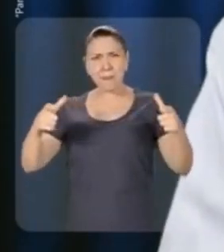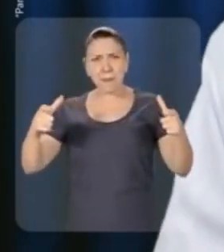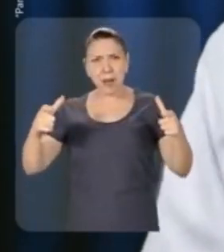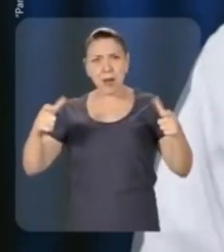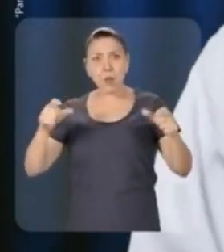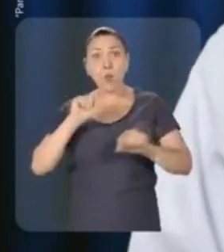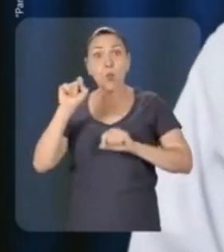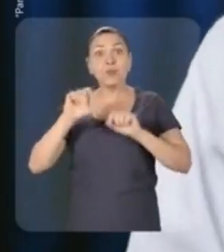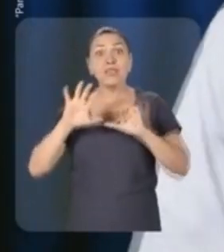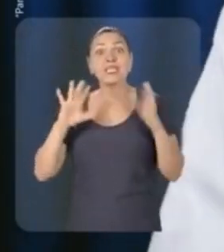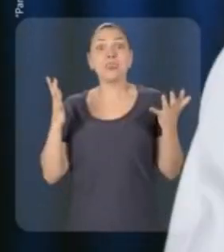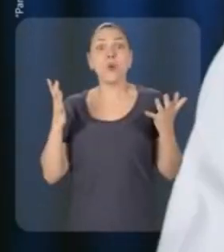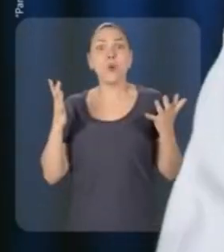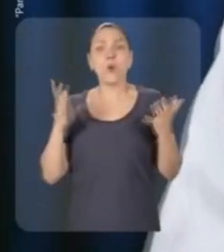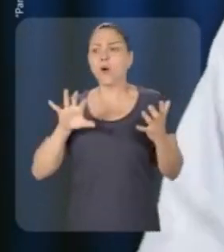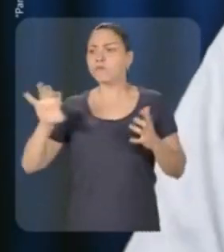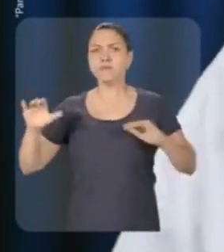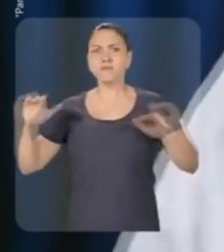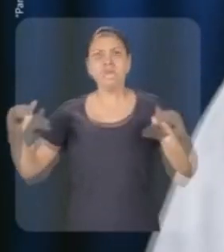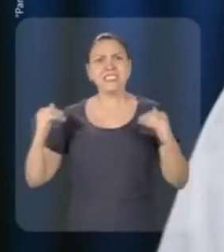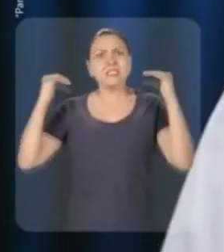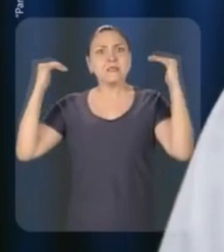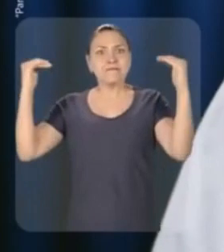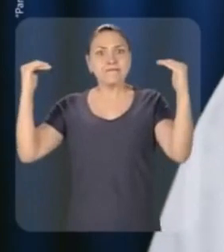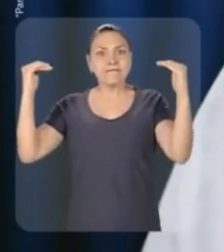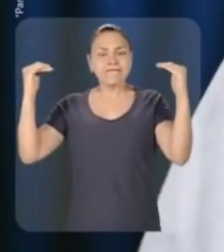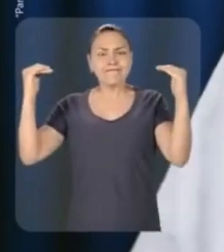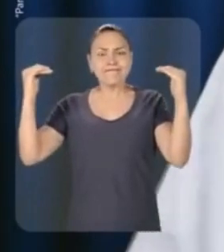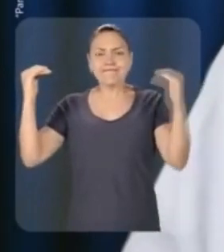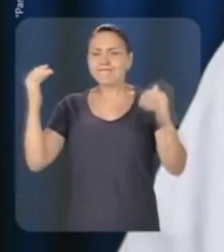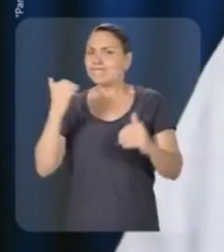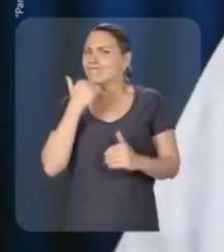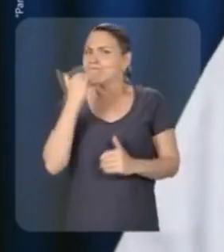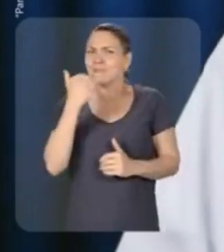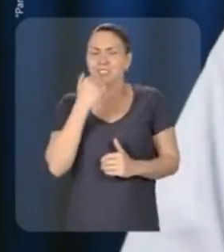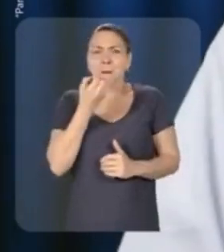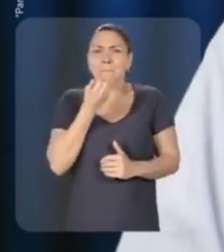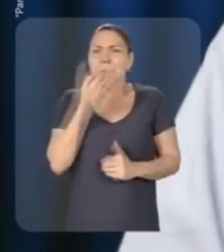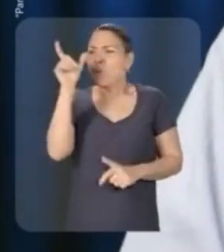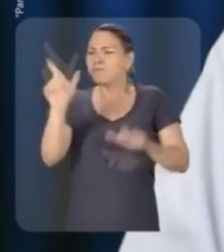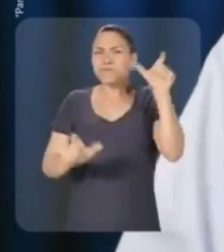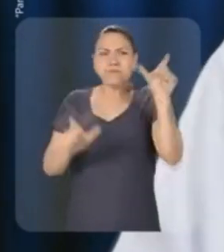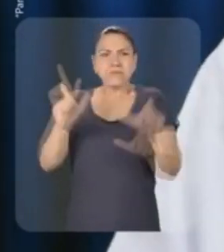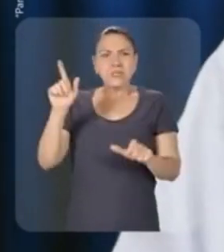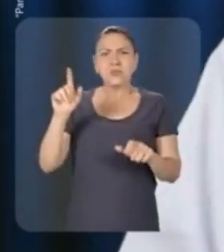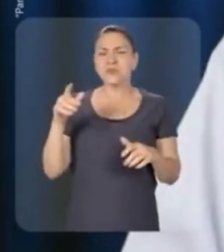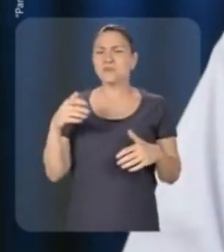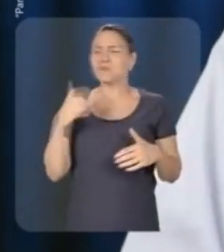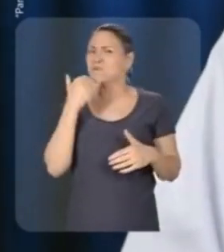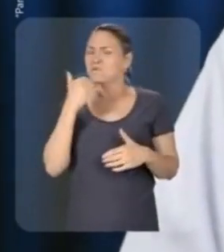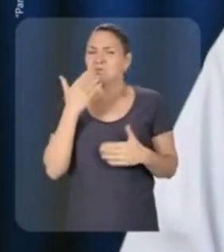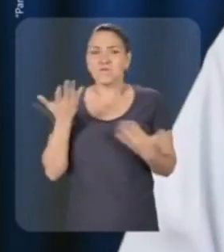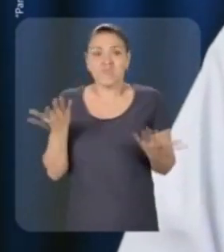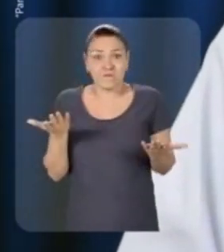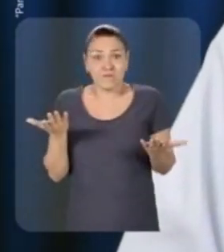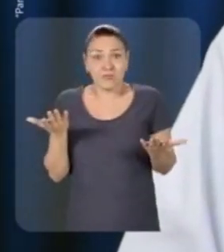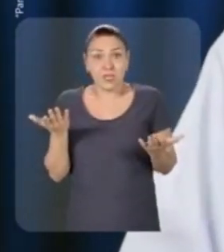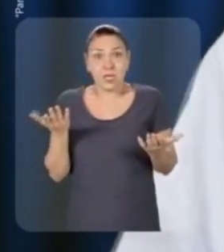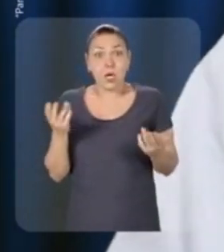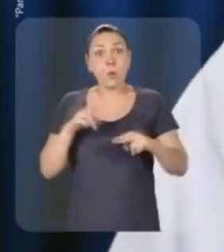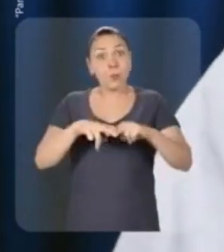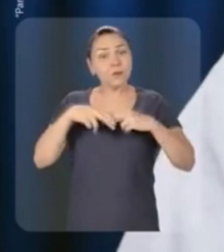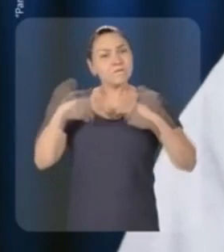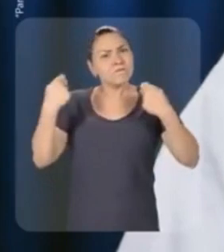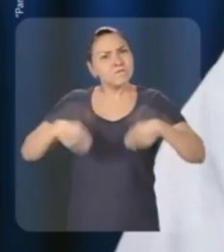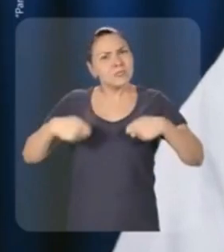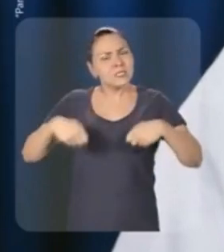fez prosperar radicais de um lado e de outro. Isso não serve a nenhum brasileiro de bem.